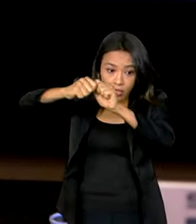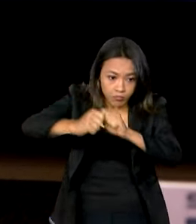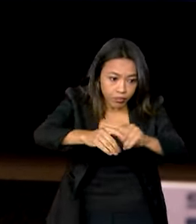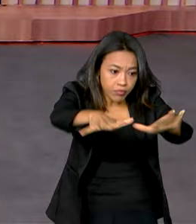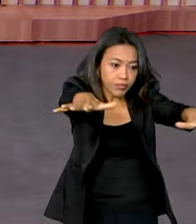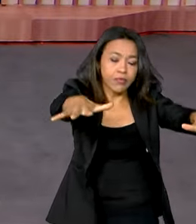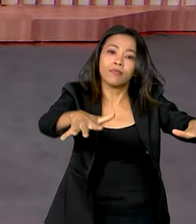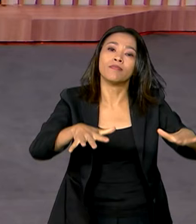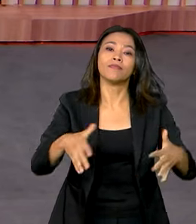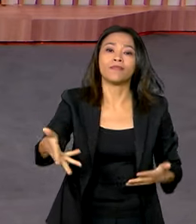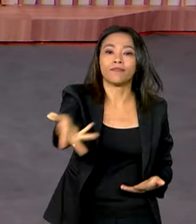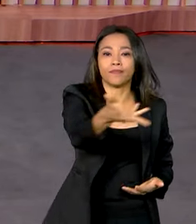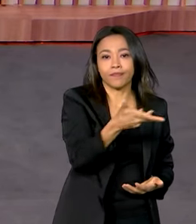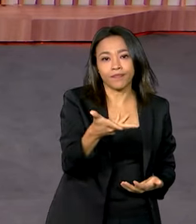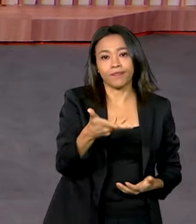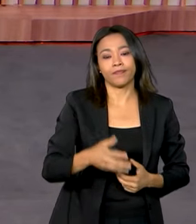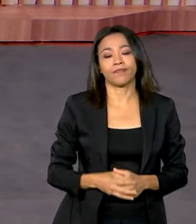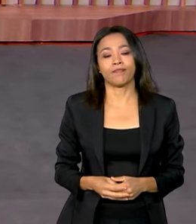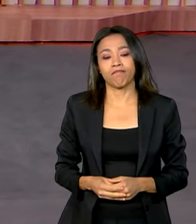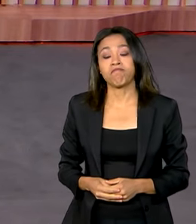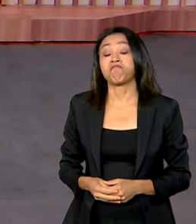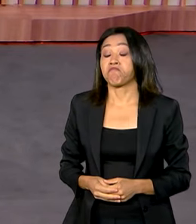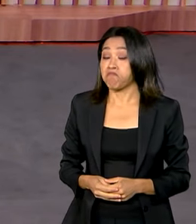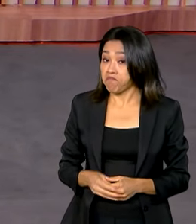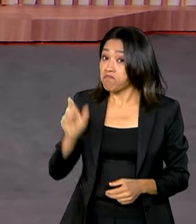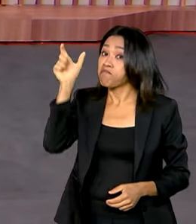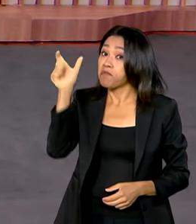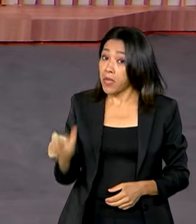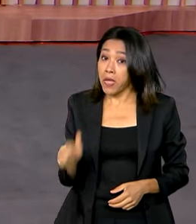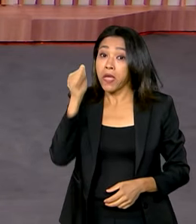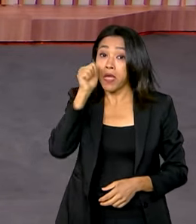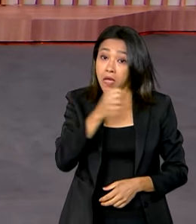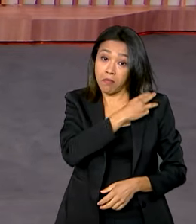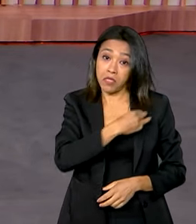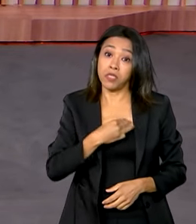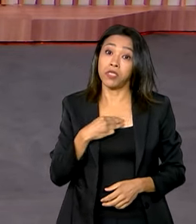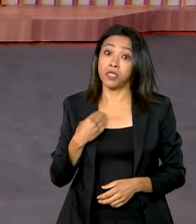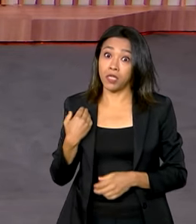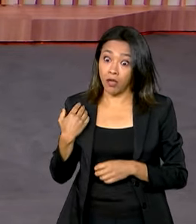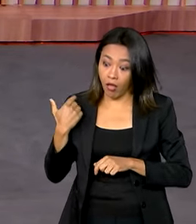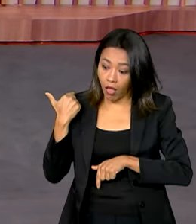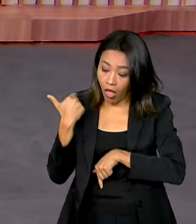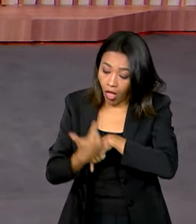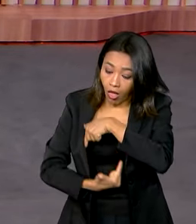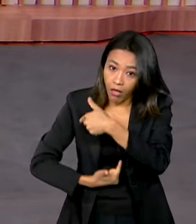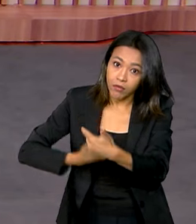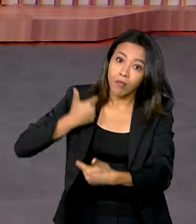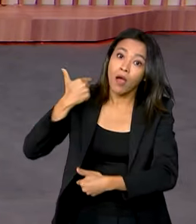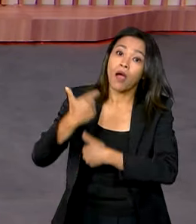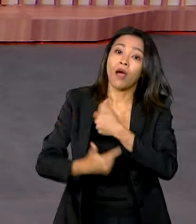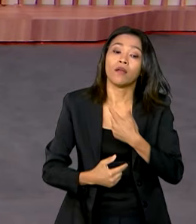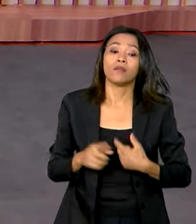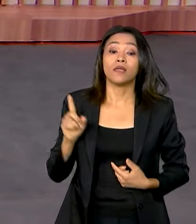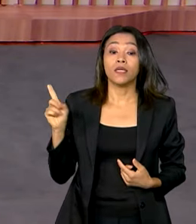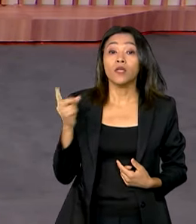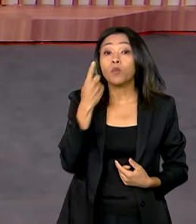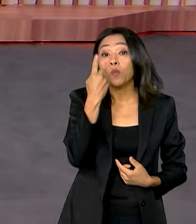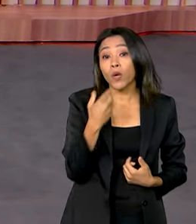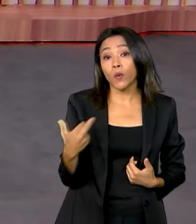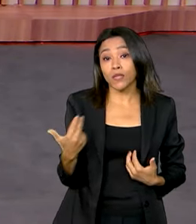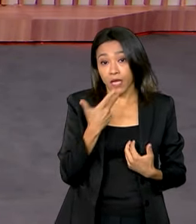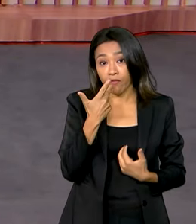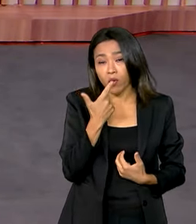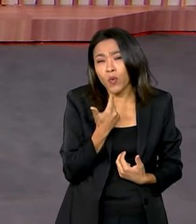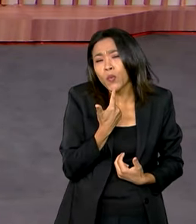processo é essa ministra tem muito trabalho pela frente né carim muito trabalho vaness uma das coisas que ela falou Ela acabou de